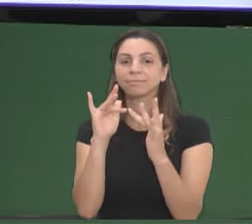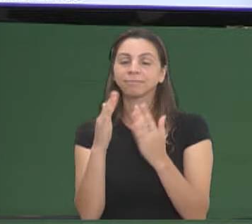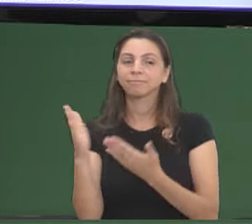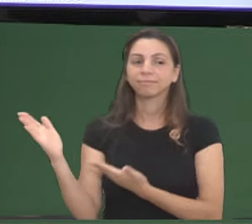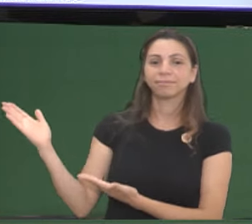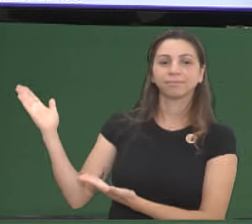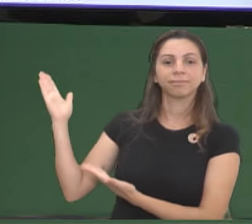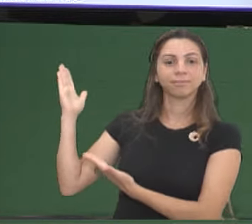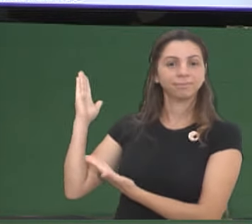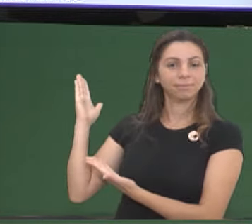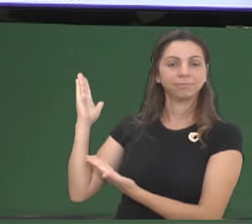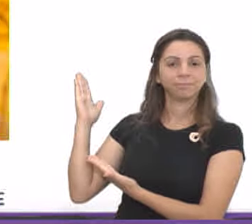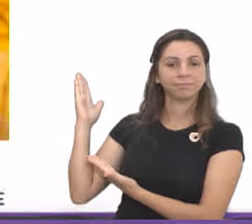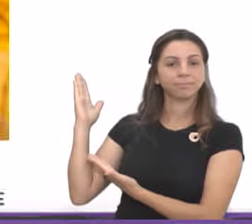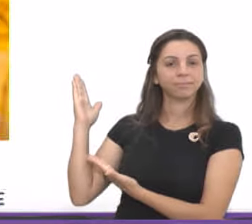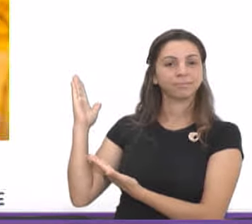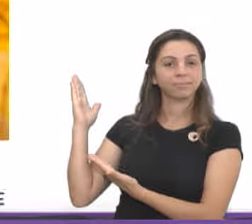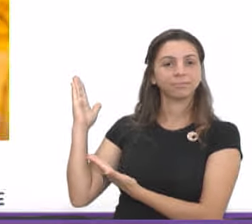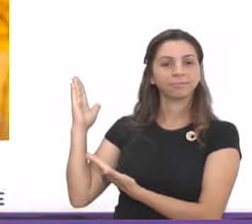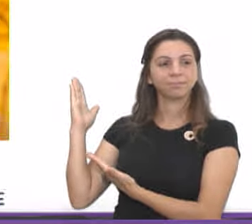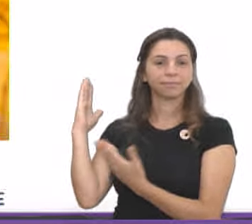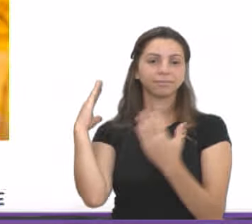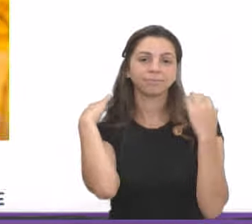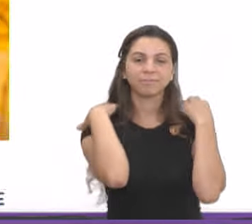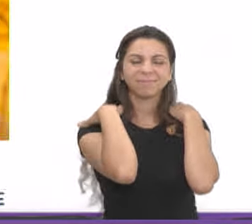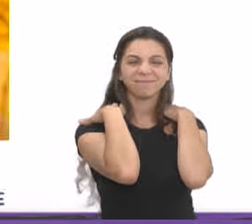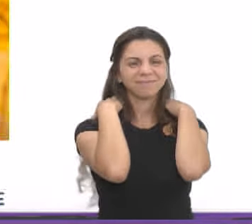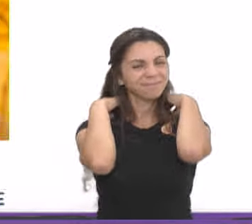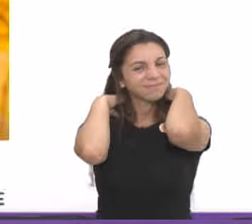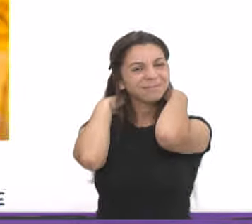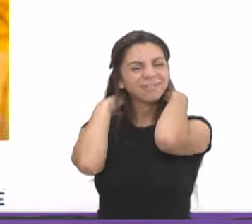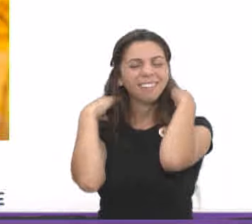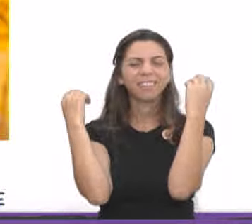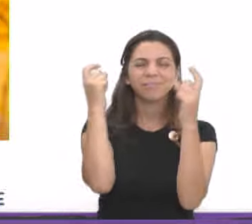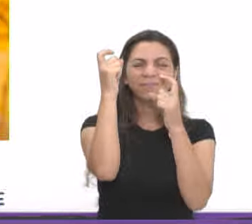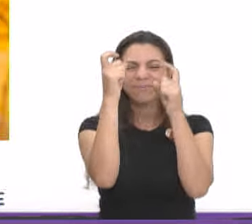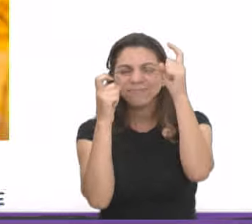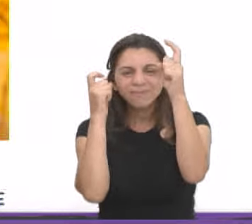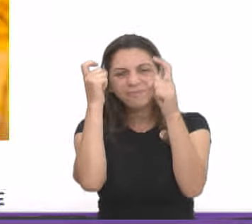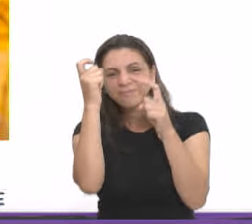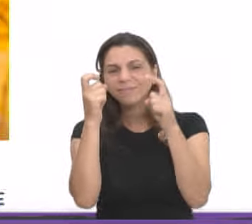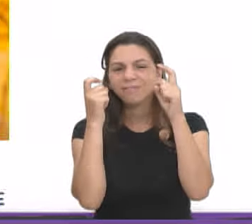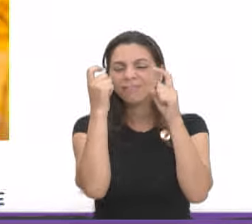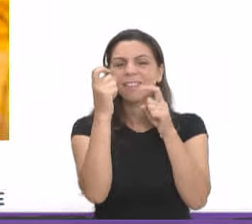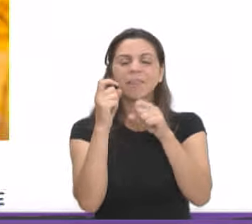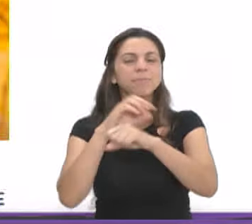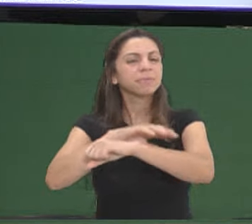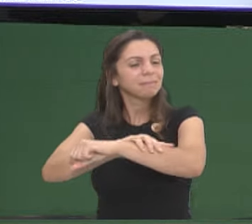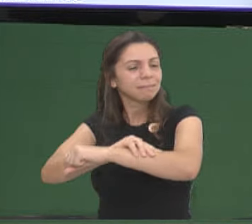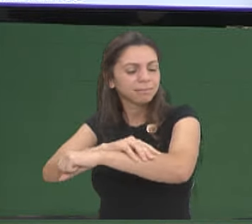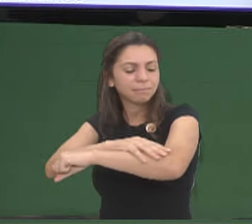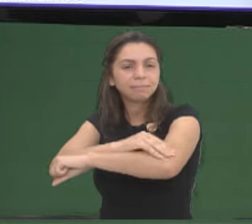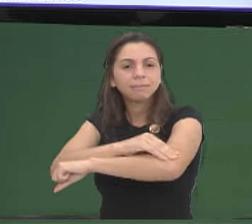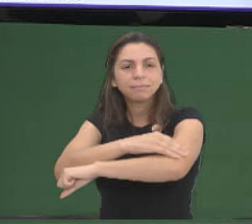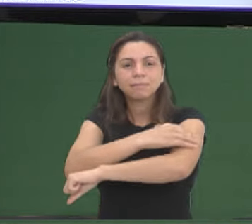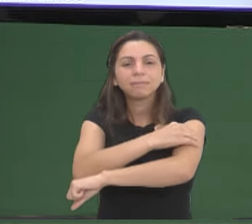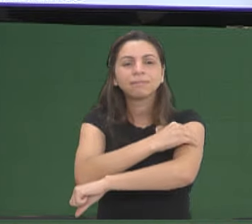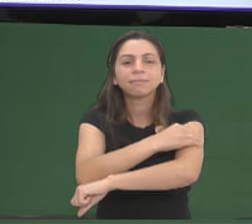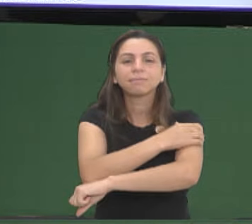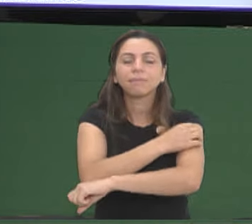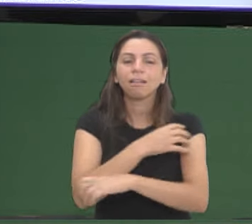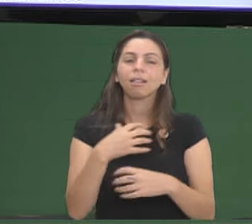mais tensa, né? Ai, tô muito preocupado, dá aquela dor aqui. E vocês vão se automassageando para sentir o